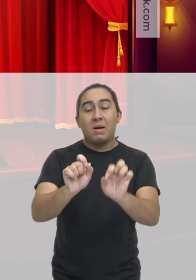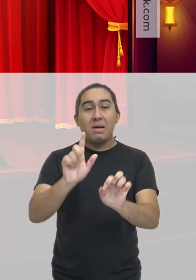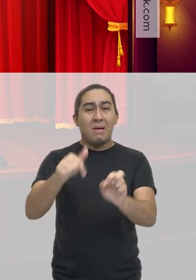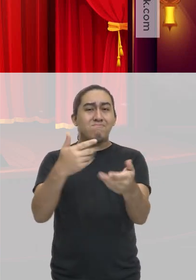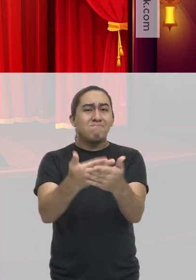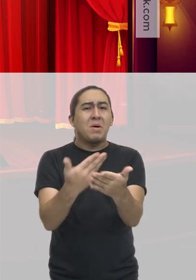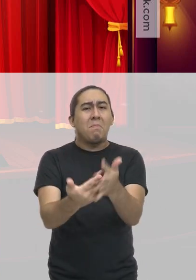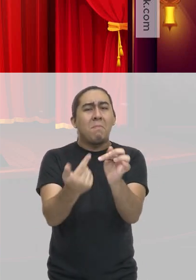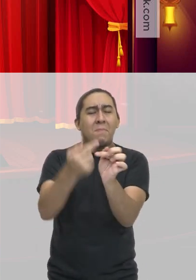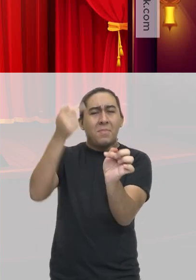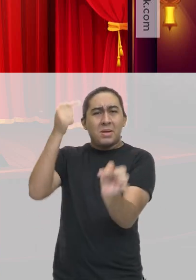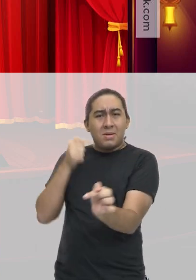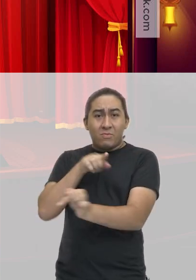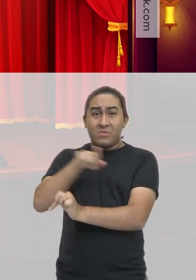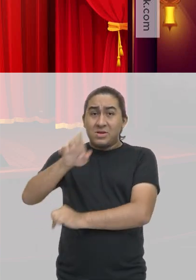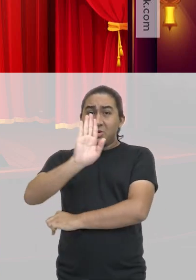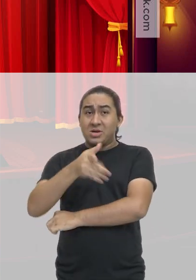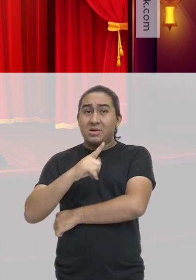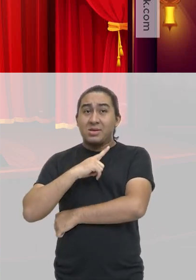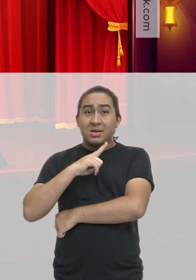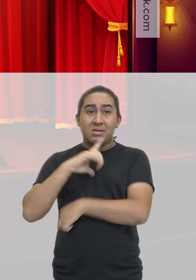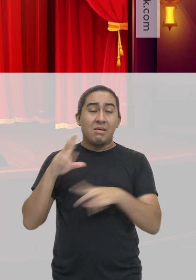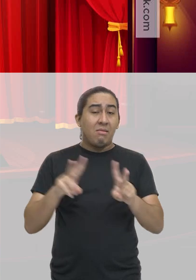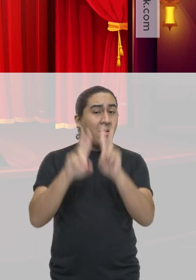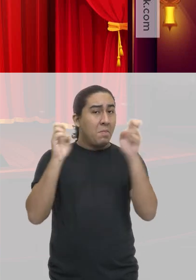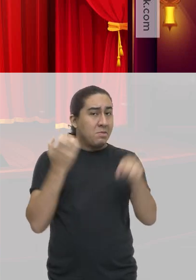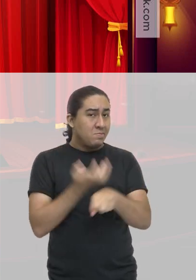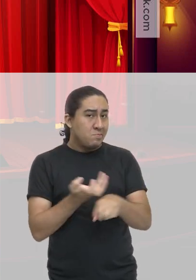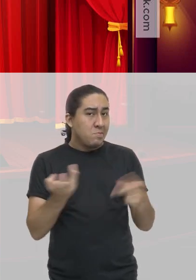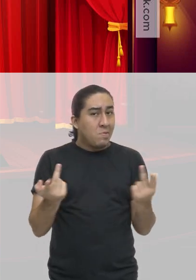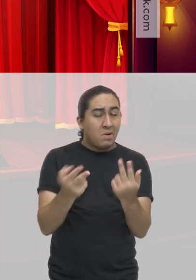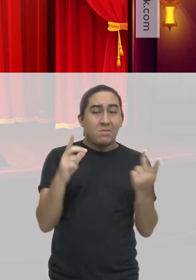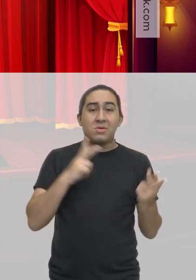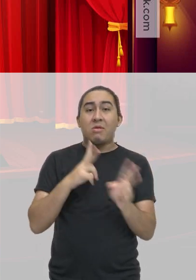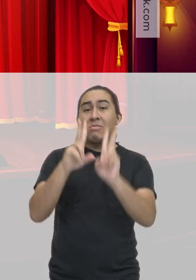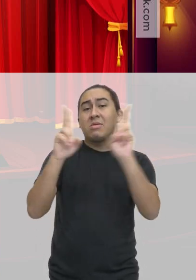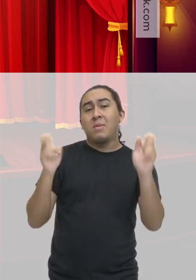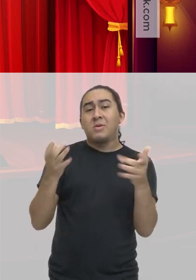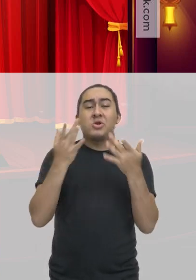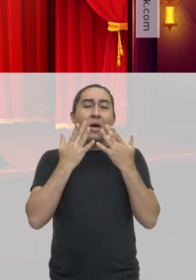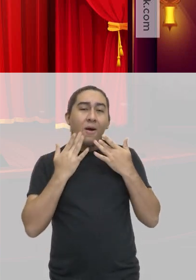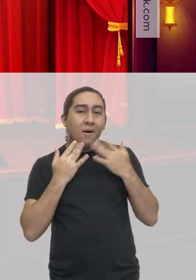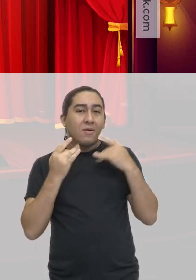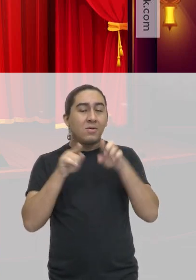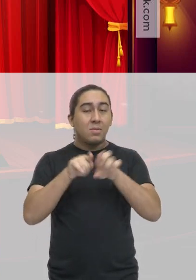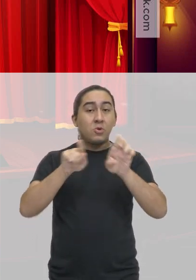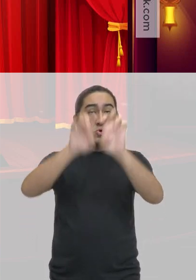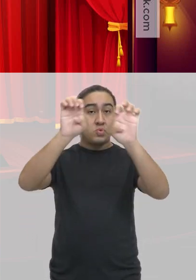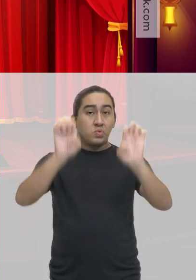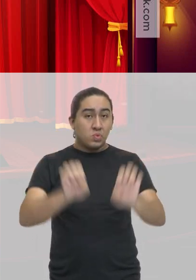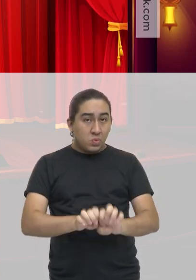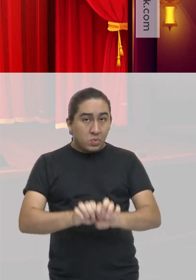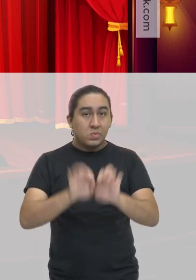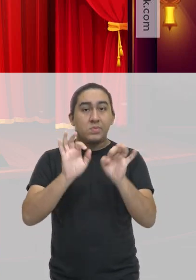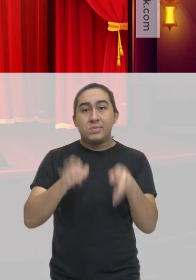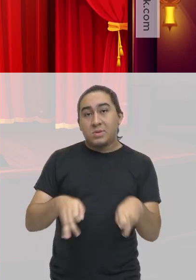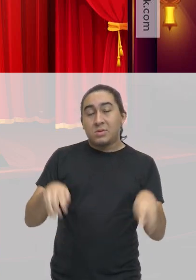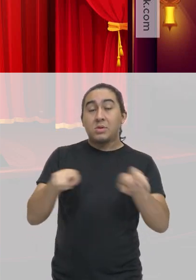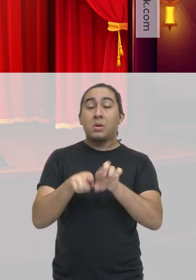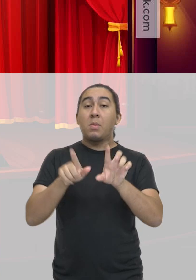aulas anteriores que vocês já tiveram, já falaram sobre o teatro enquanto estrutura, né?